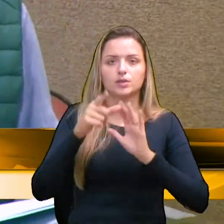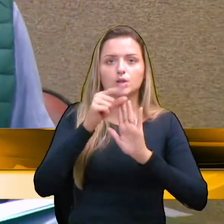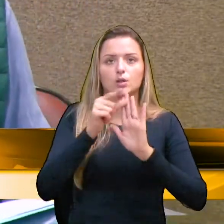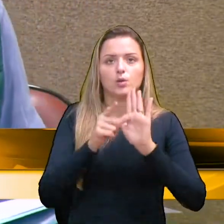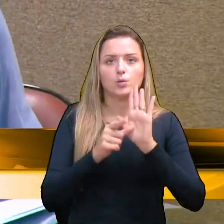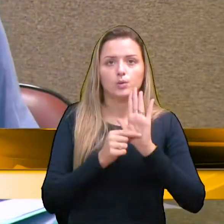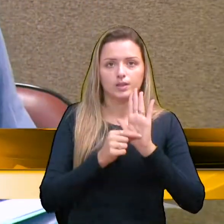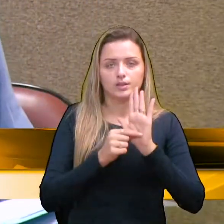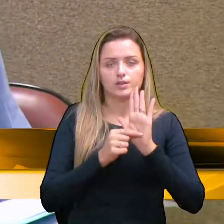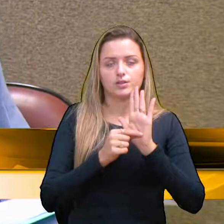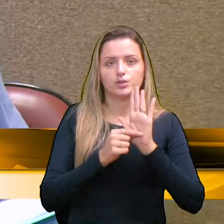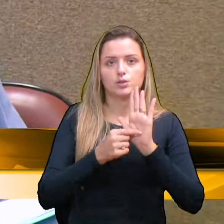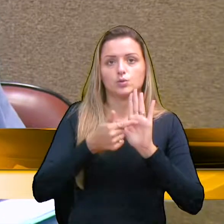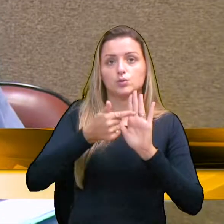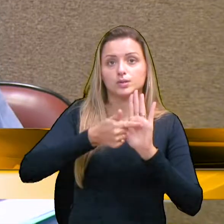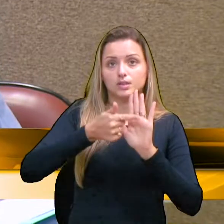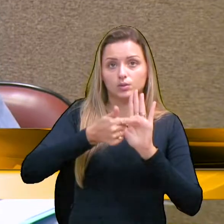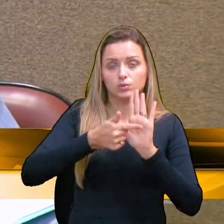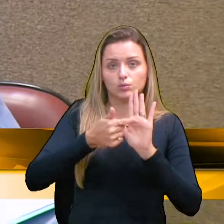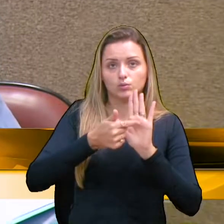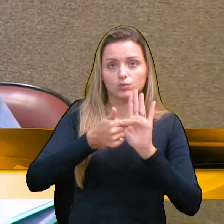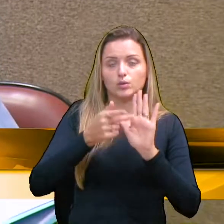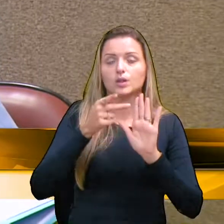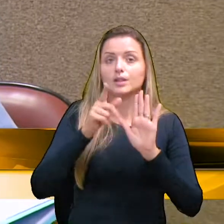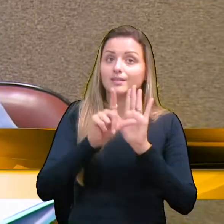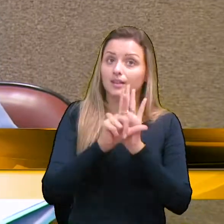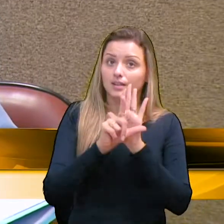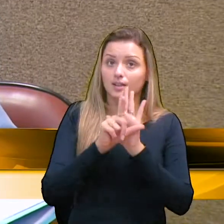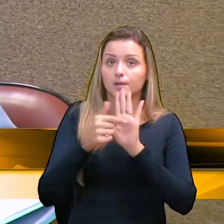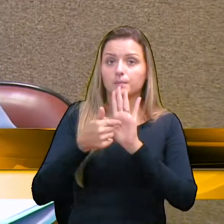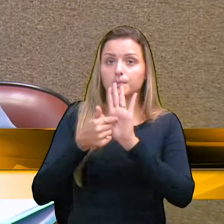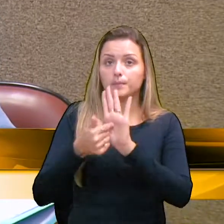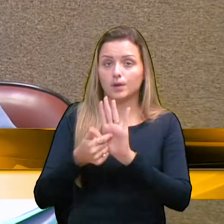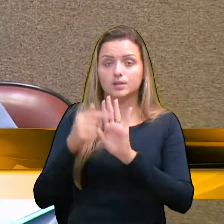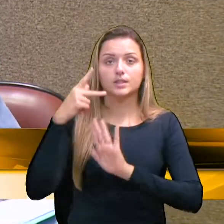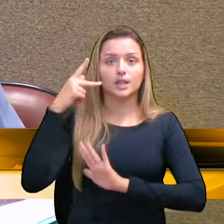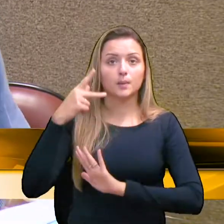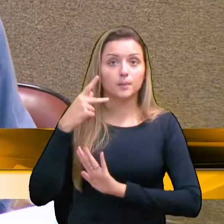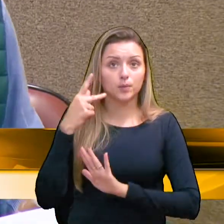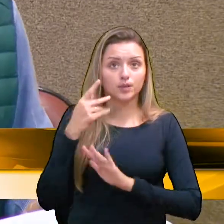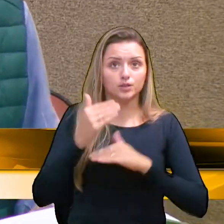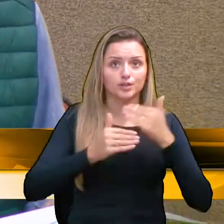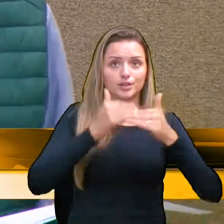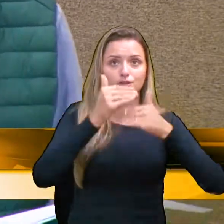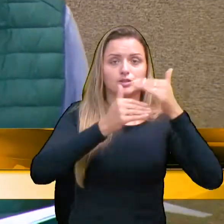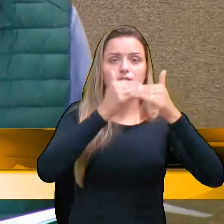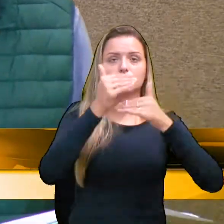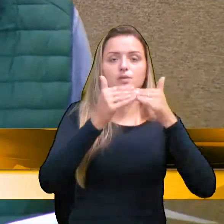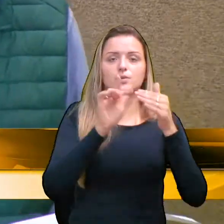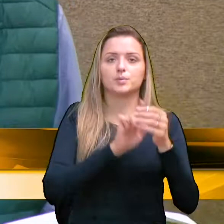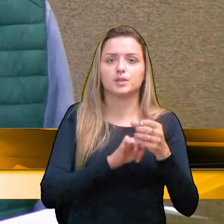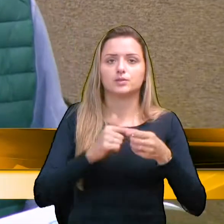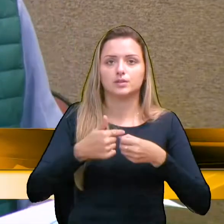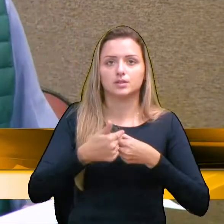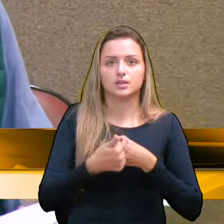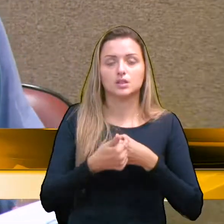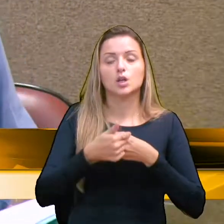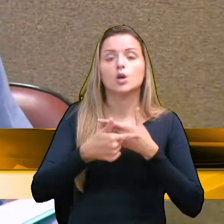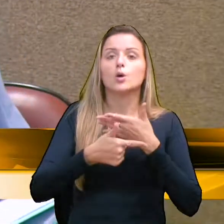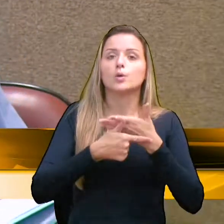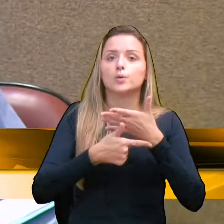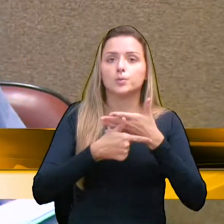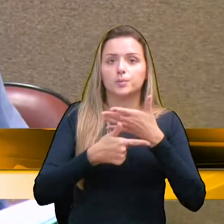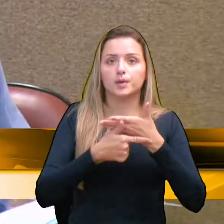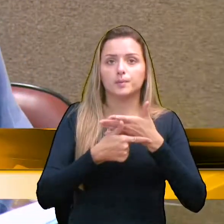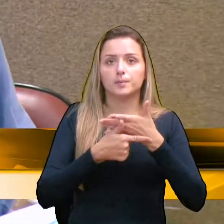Estatuto das Cidades dispõe que a política urbana tem por objetivo ordenar o pleno desenvolvimento das funções sociais